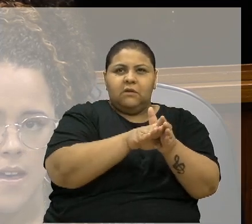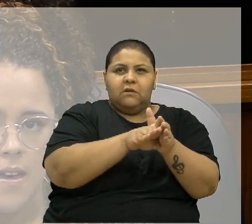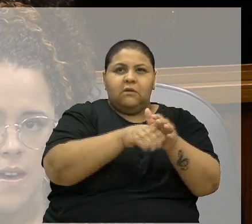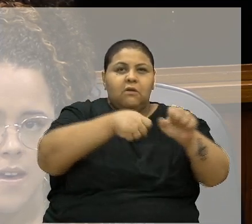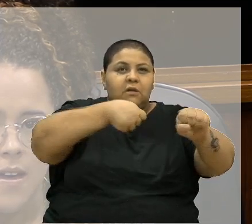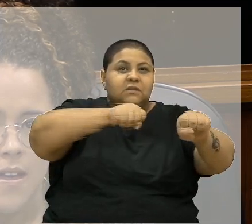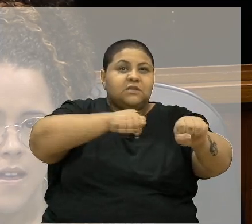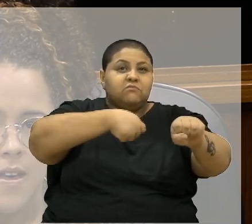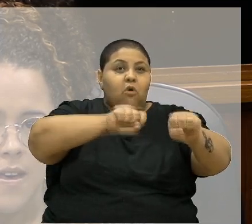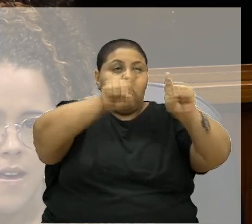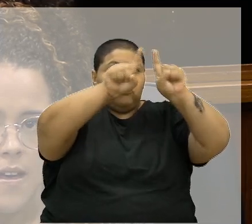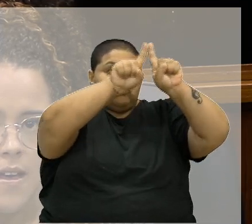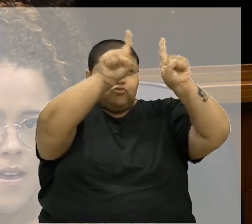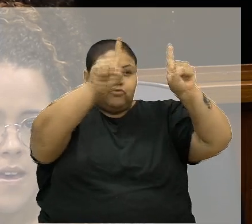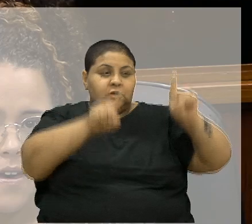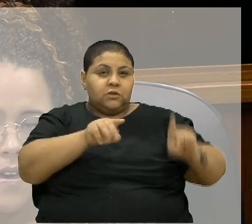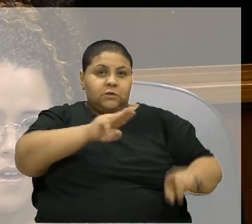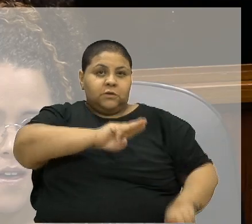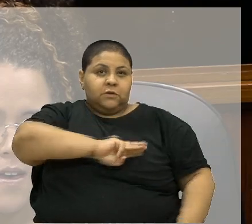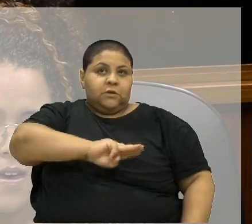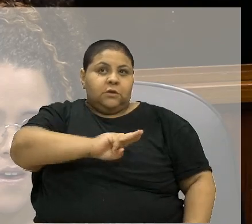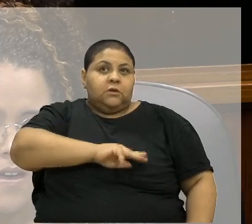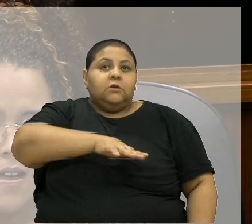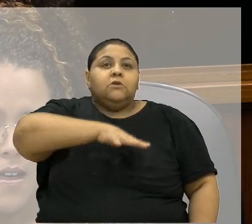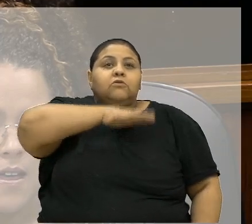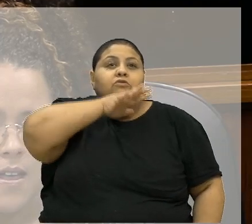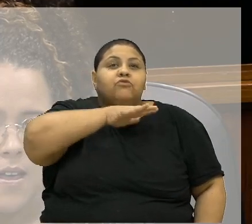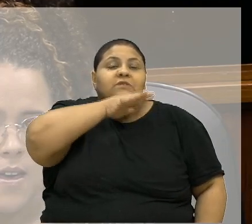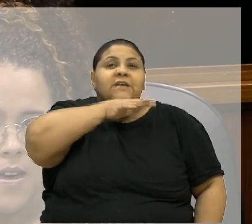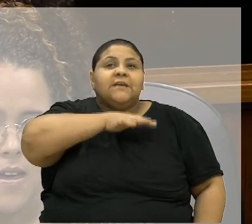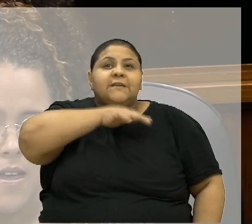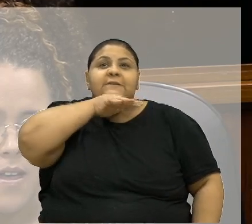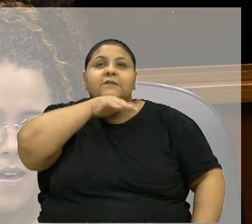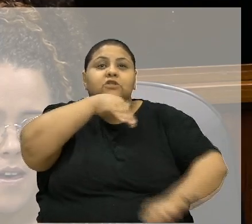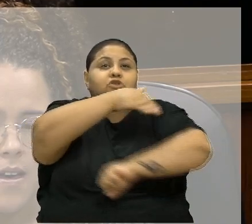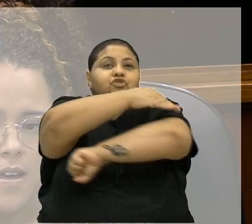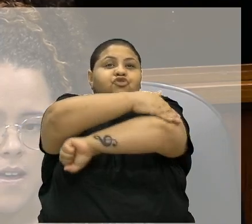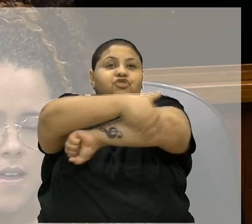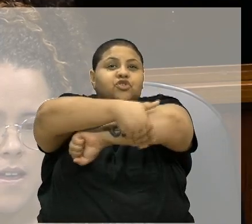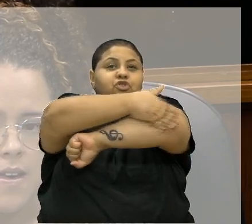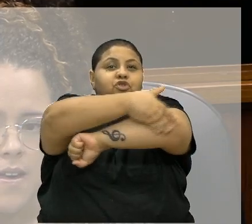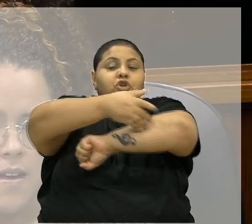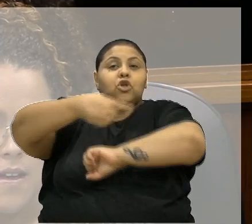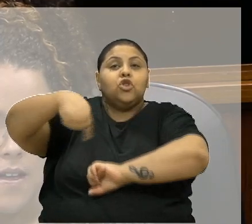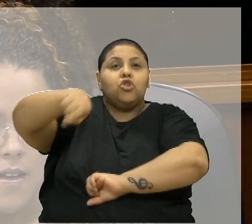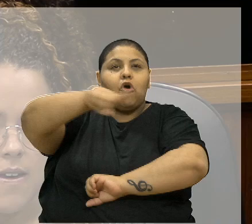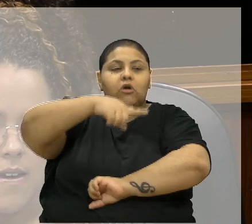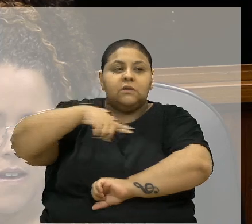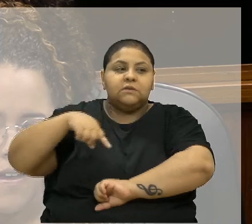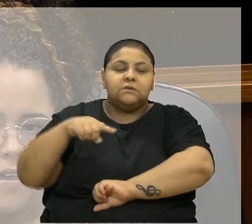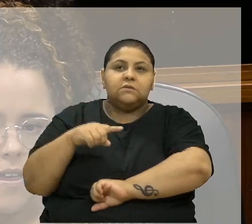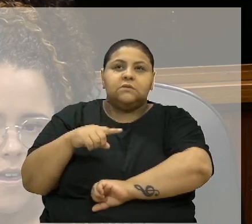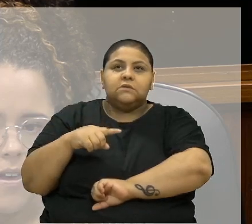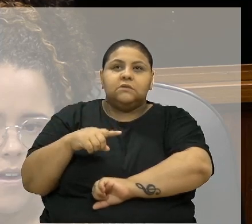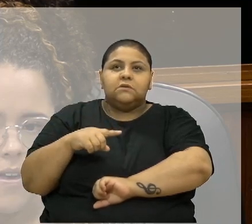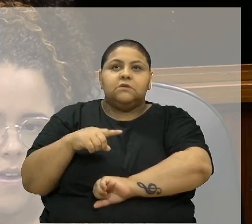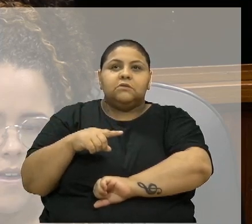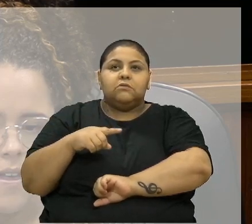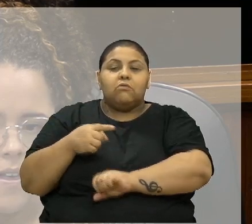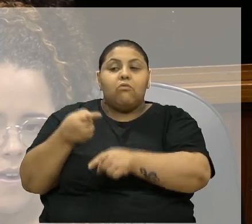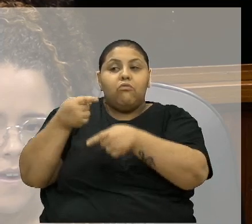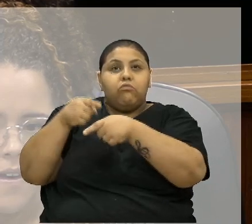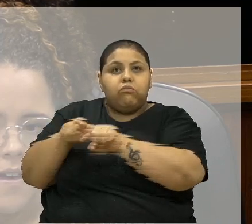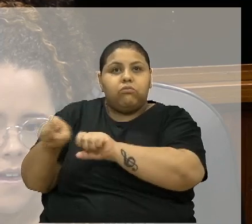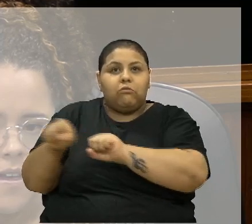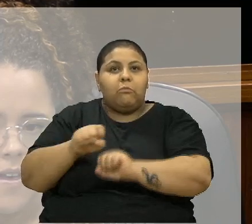dos funcionários da Marco Polo, um terreno de esquina, de que nós caminhemos por uma parceria com o